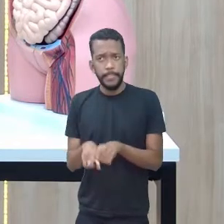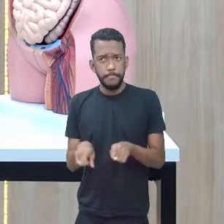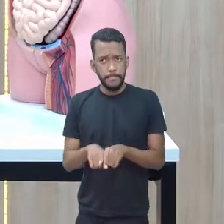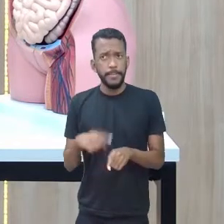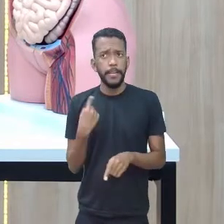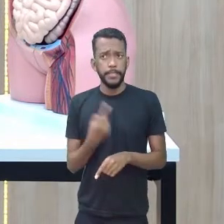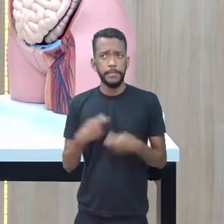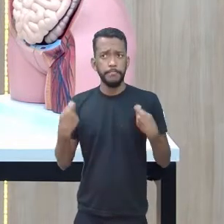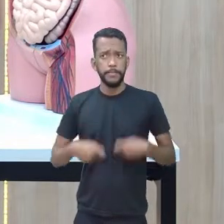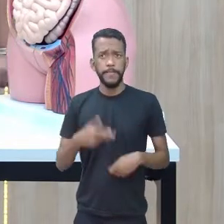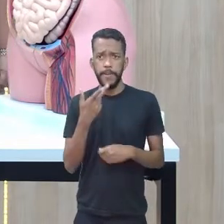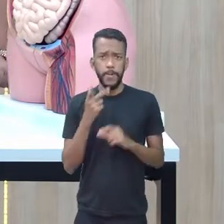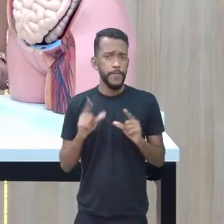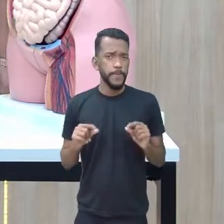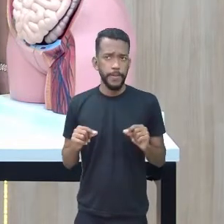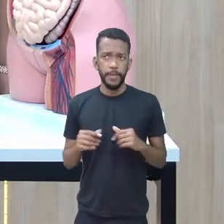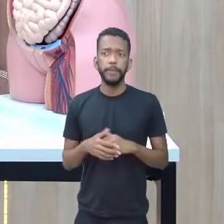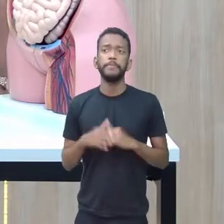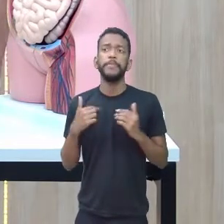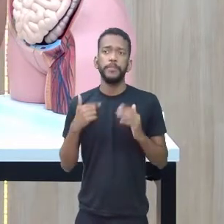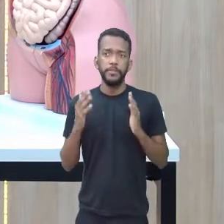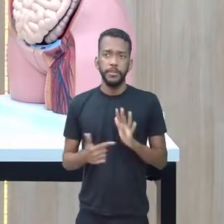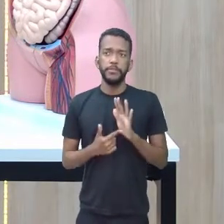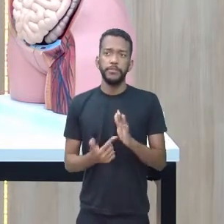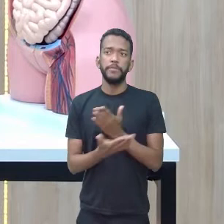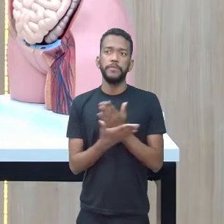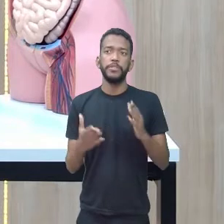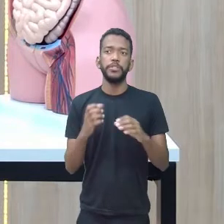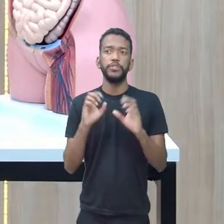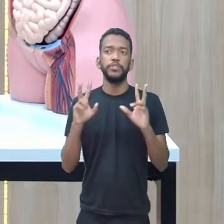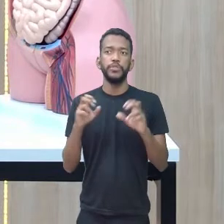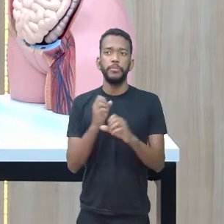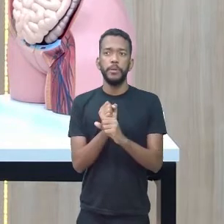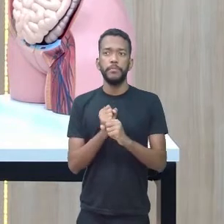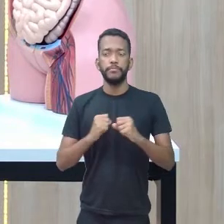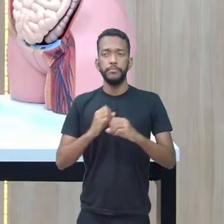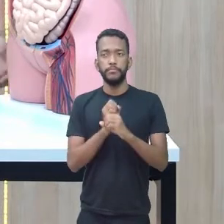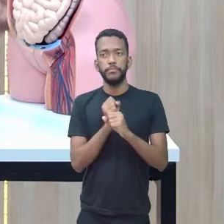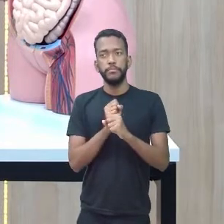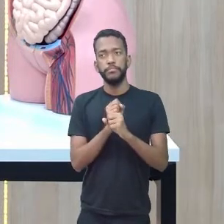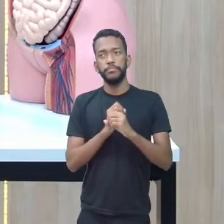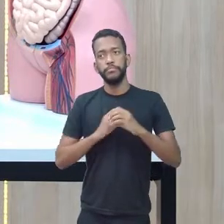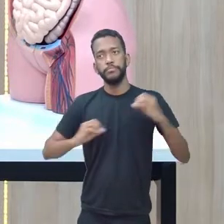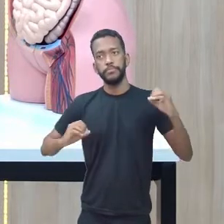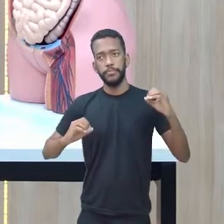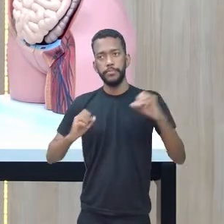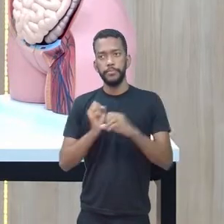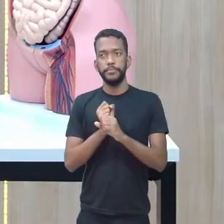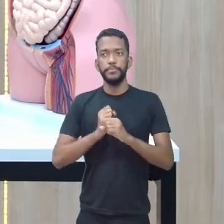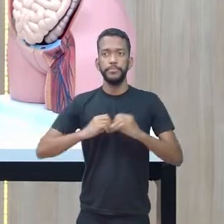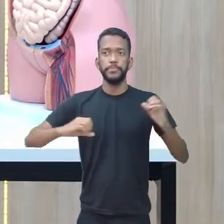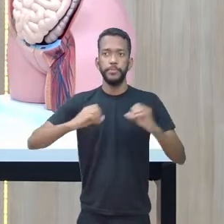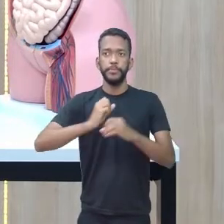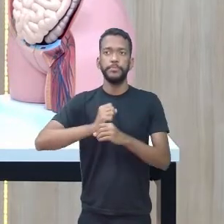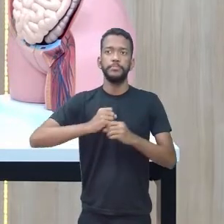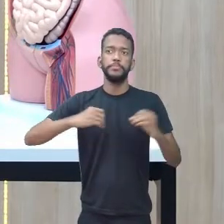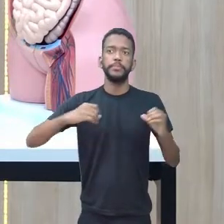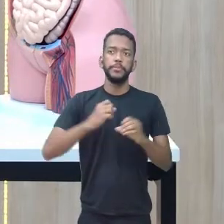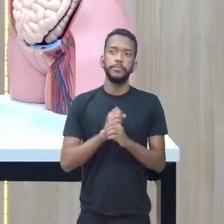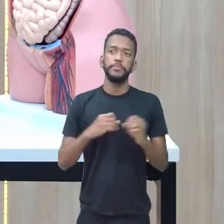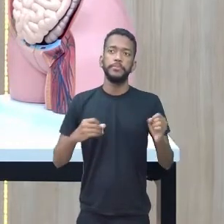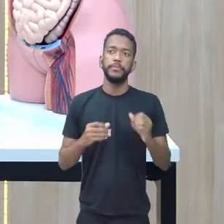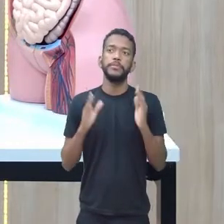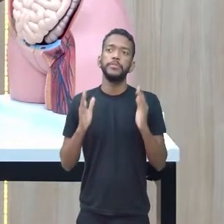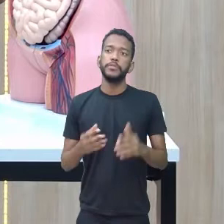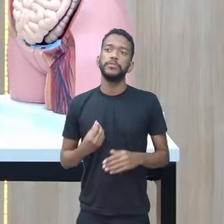falar? Eu trouxe para vocês a questão aí da divisão celular. Porque quando eu falo que a célula,